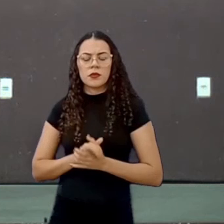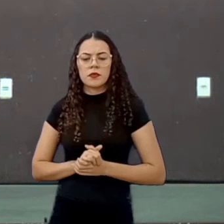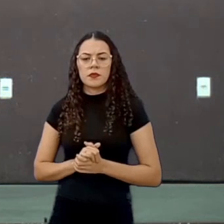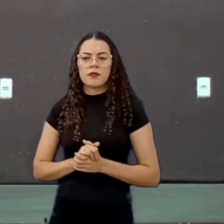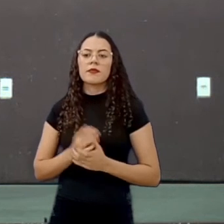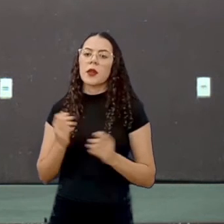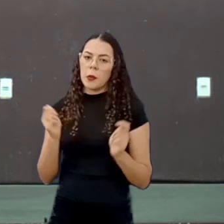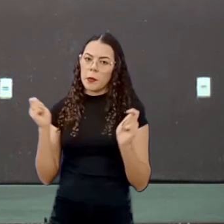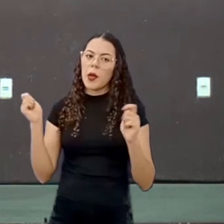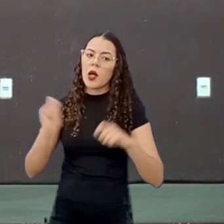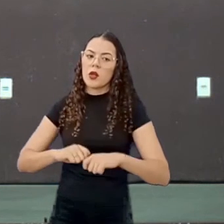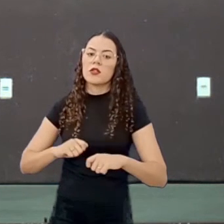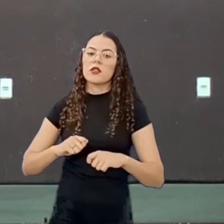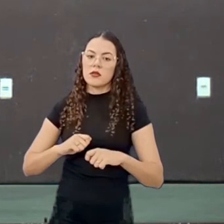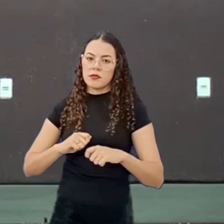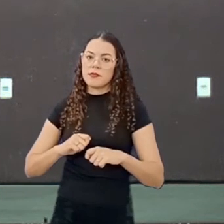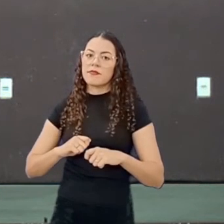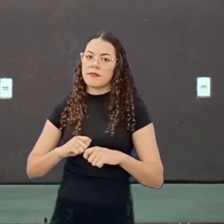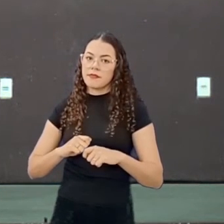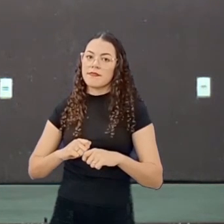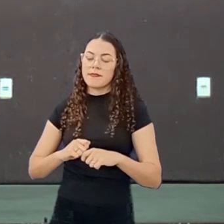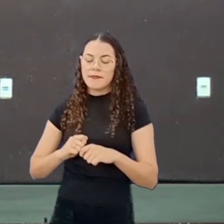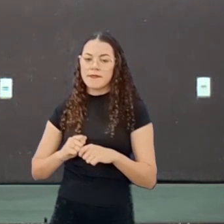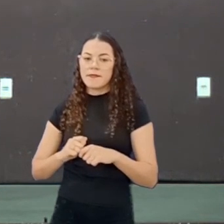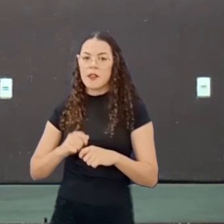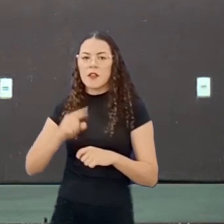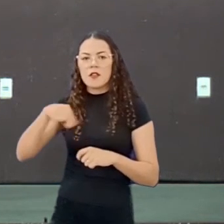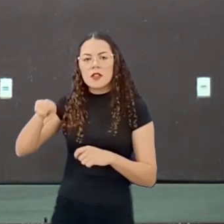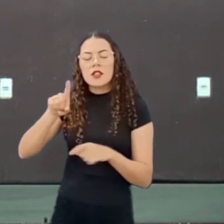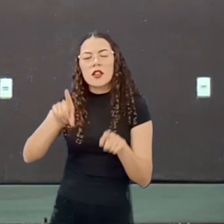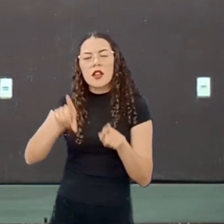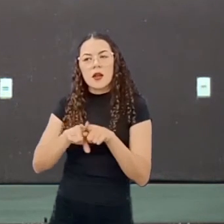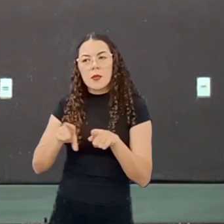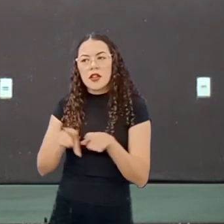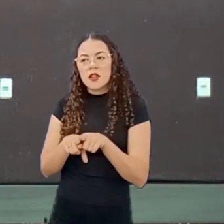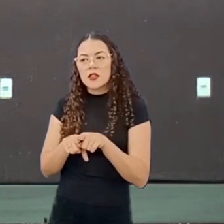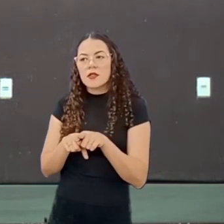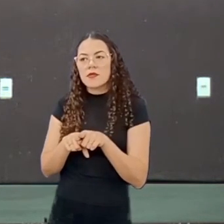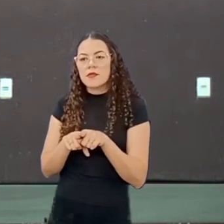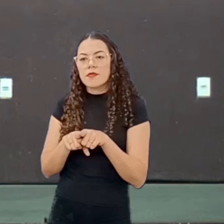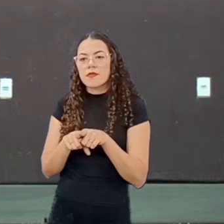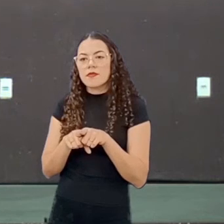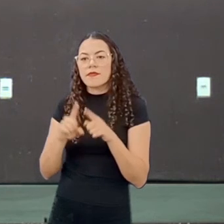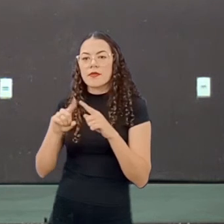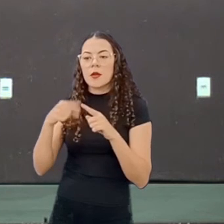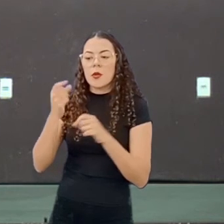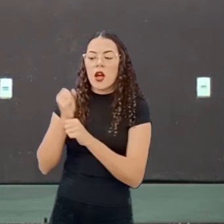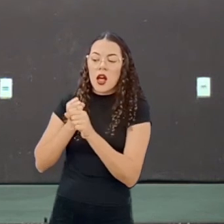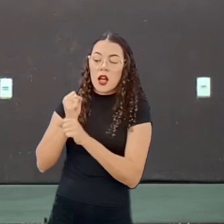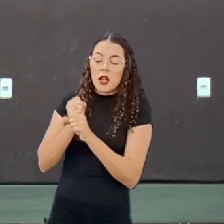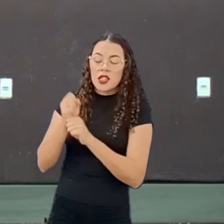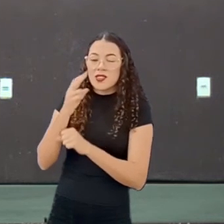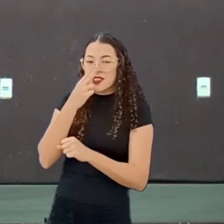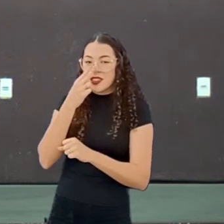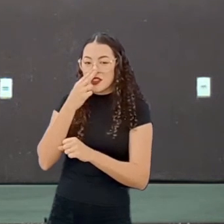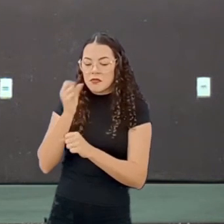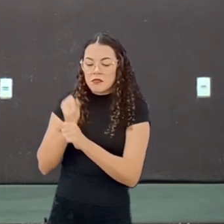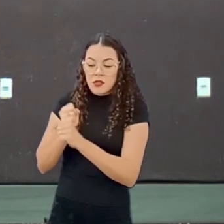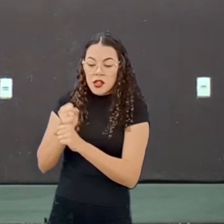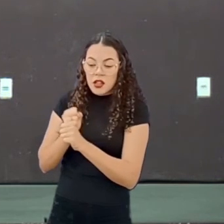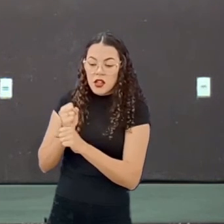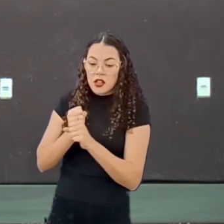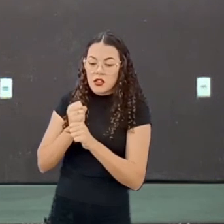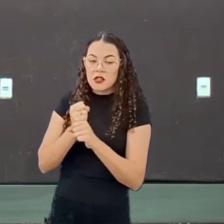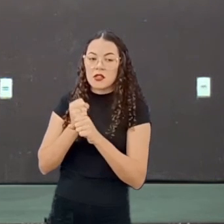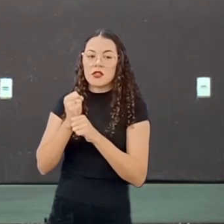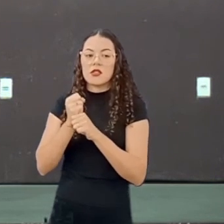É possível que você esteja assim. Será que você também, depois de anos de crente,